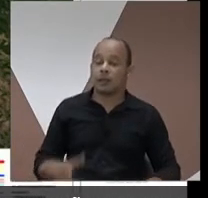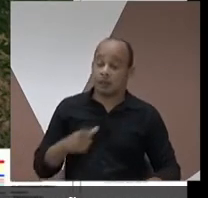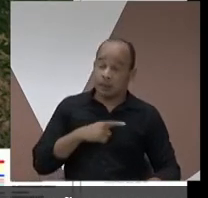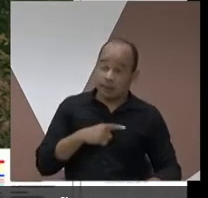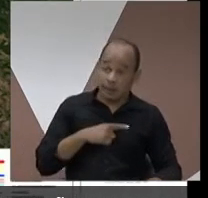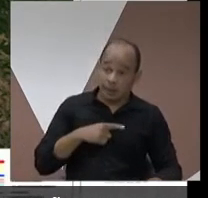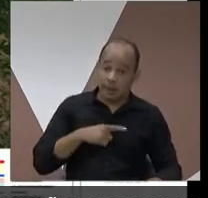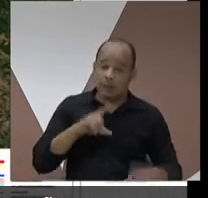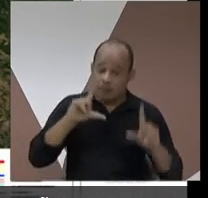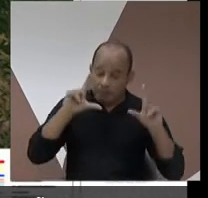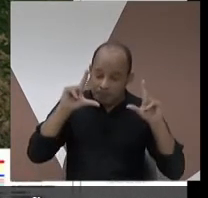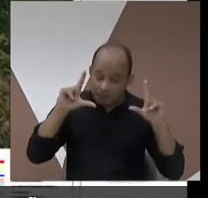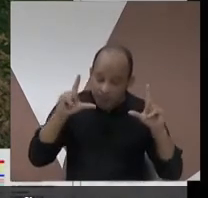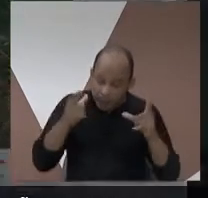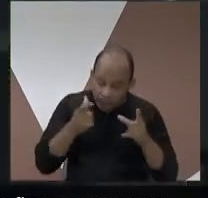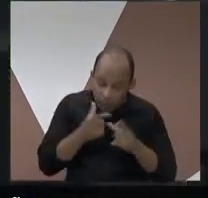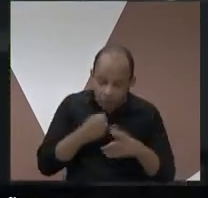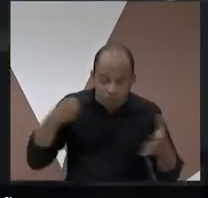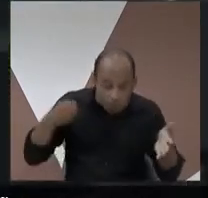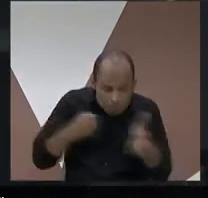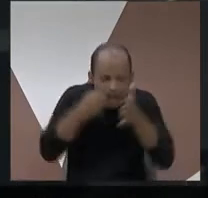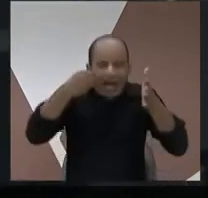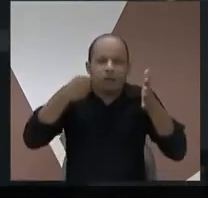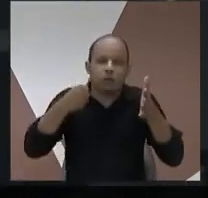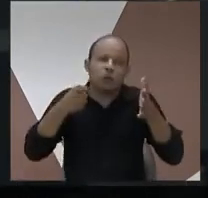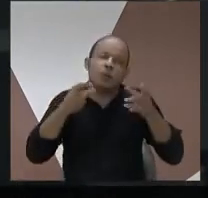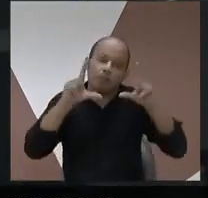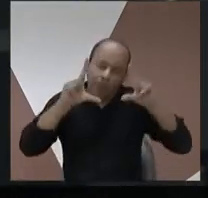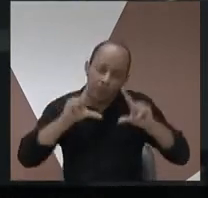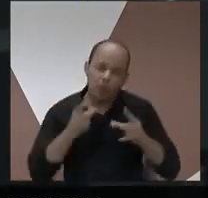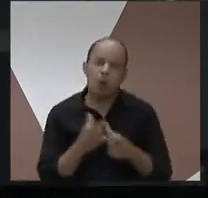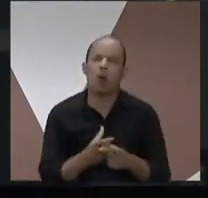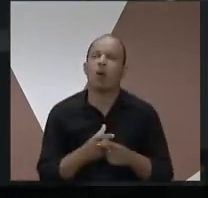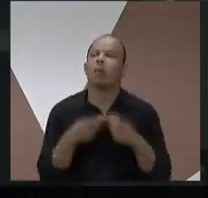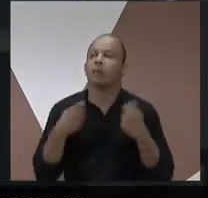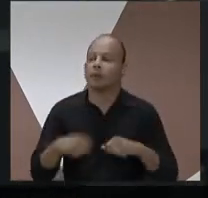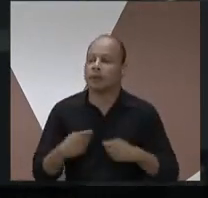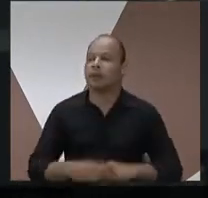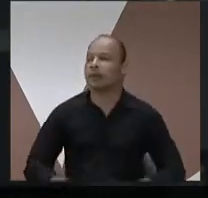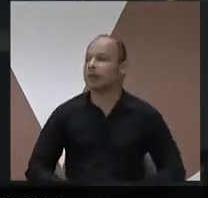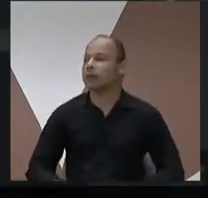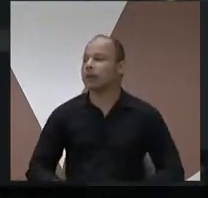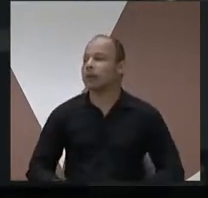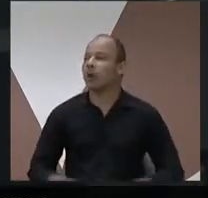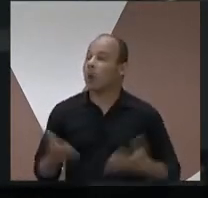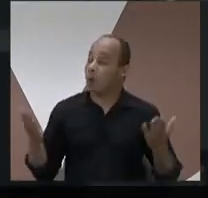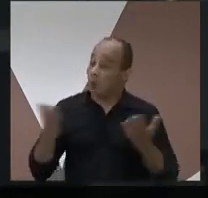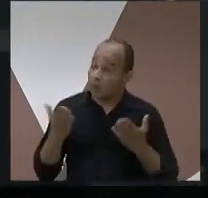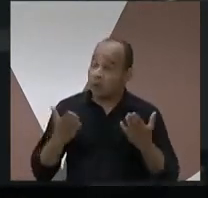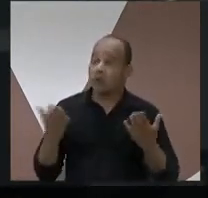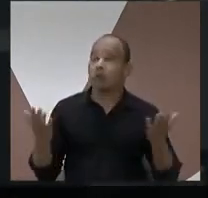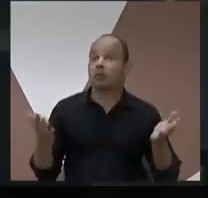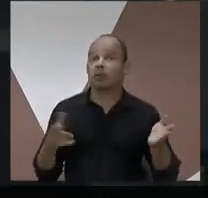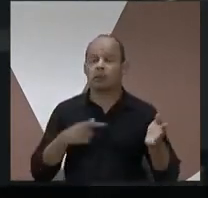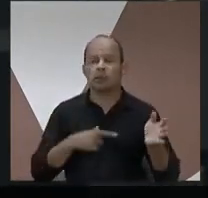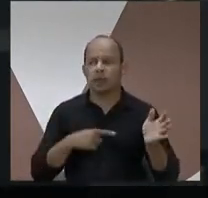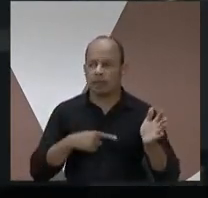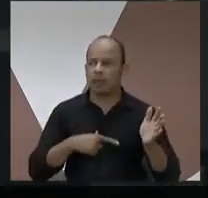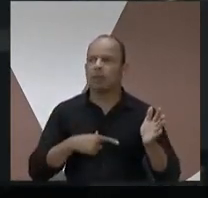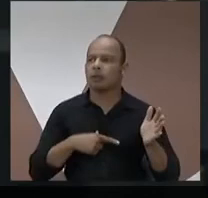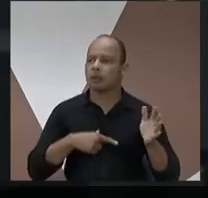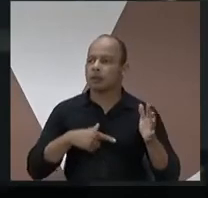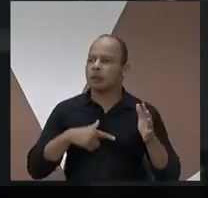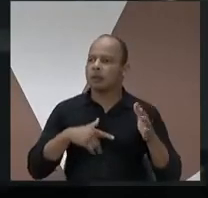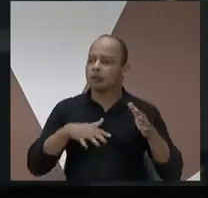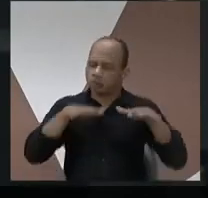que ter uma saída para a BR-040. Hoje, todo o movimento, e aqui tem uma grande